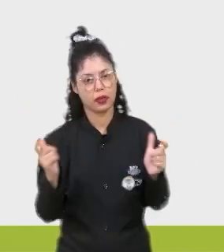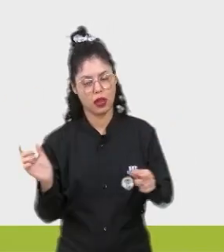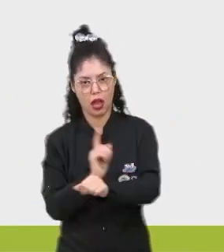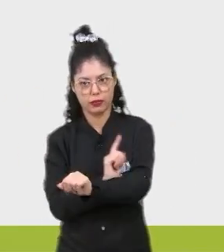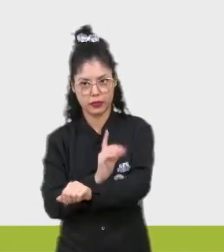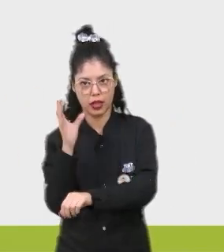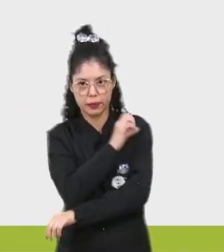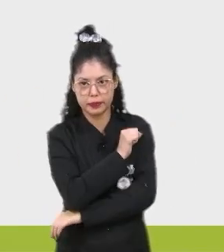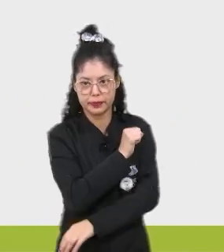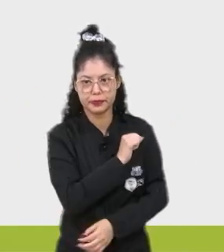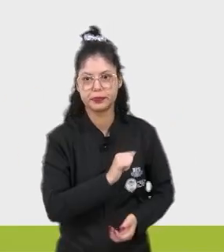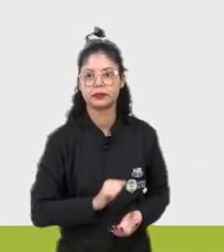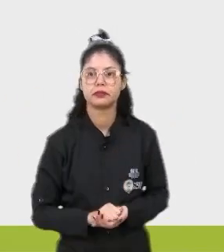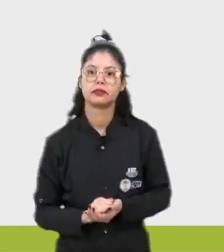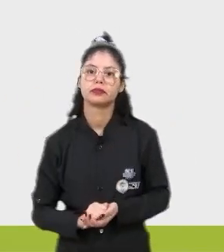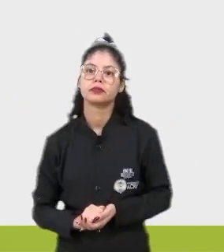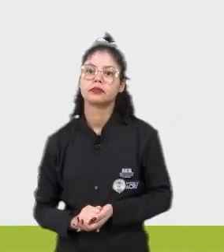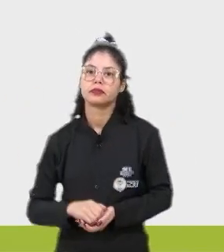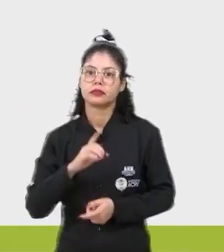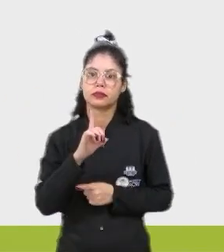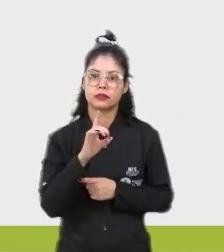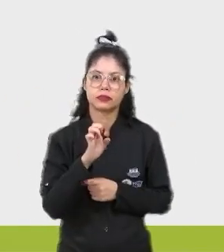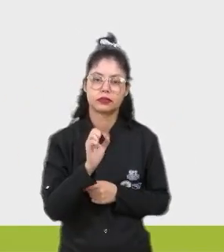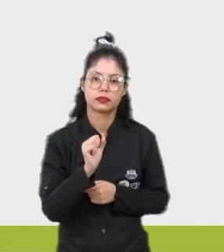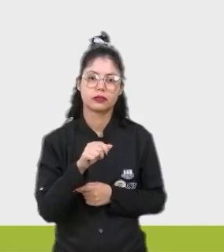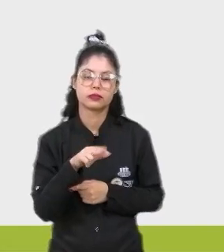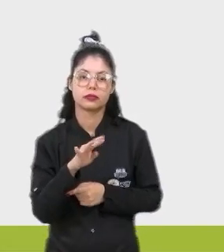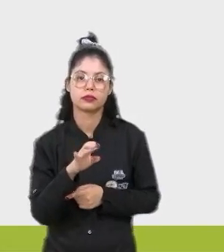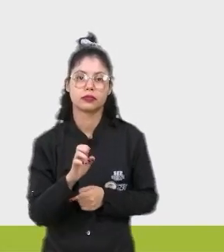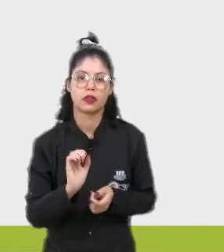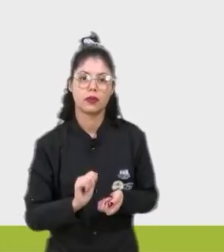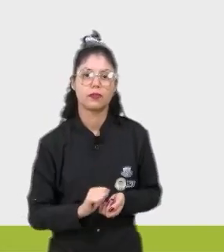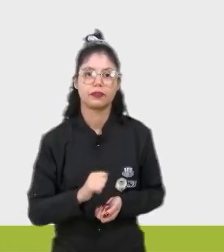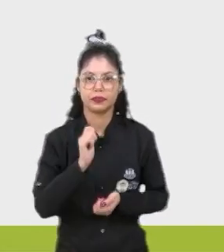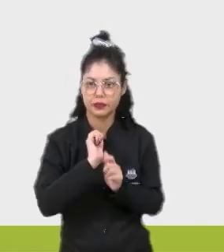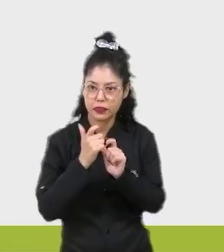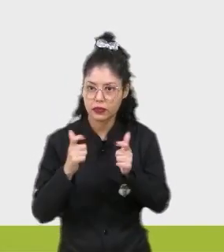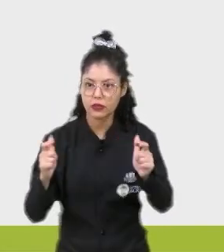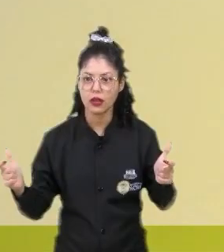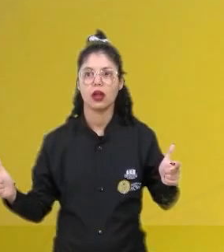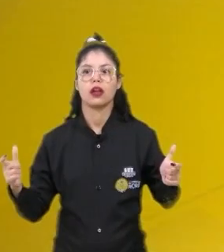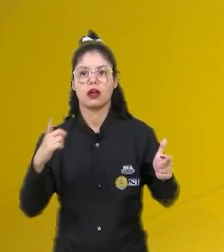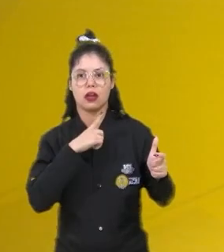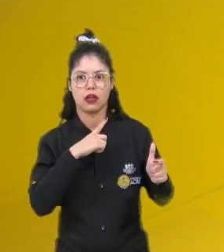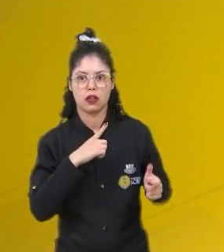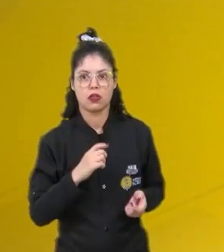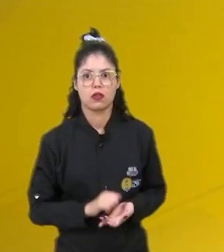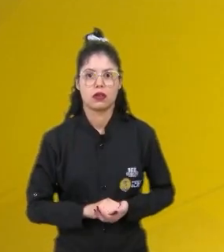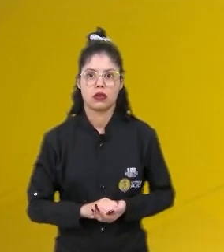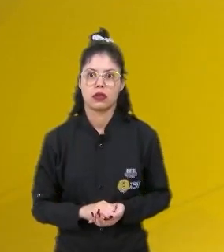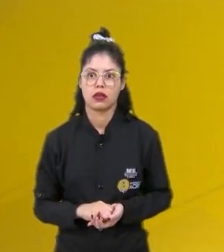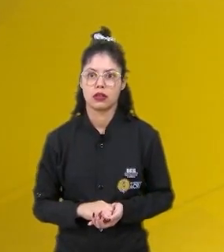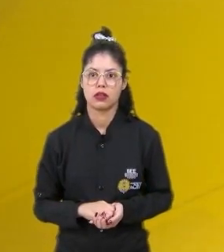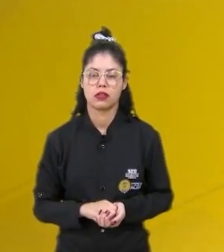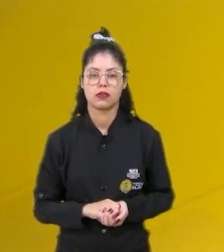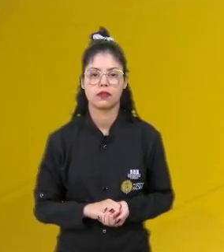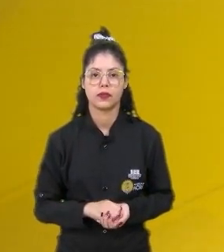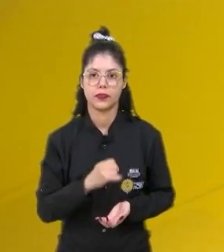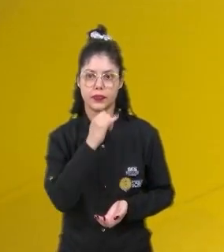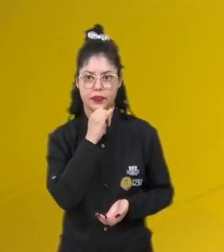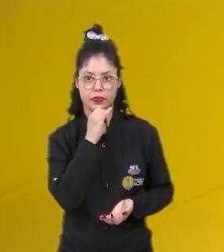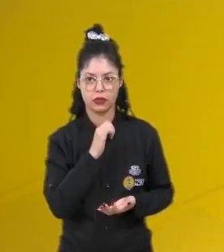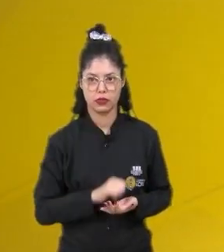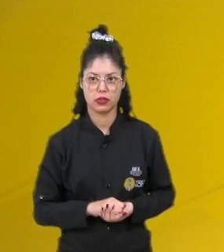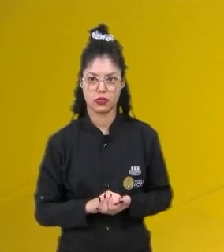sua velocidade. Quando eu falo de densidade, é quanto mais denso, quanto mais grosso, mais rugoso, né? Então, por